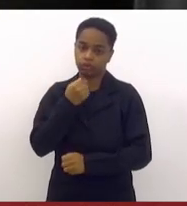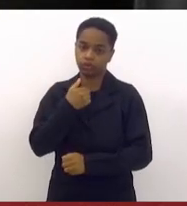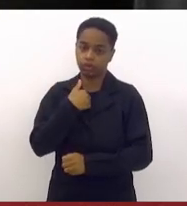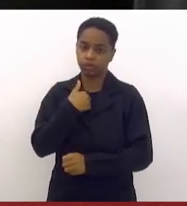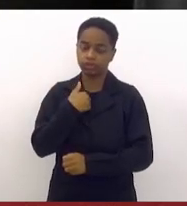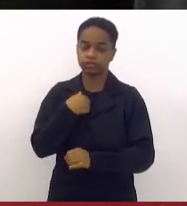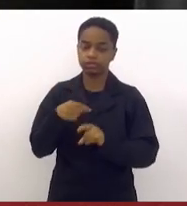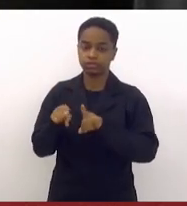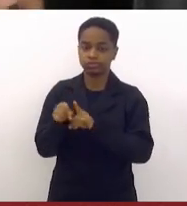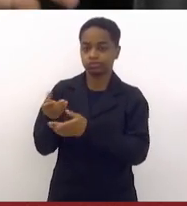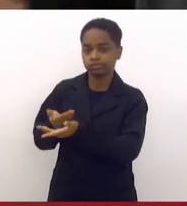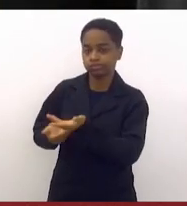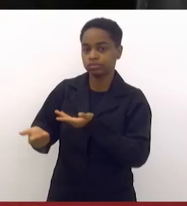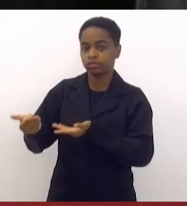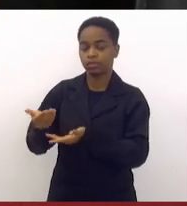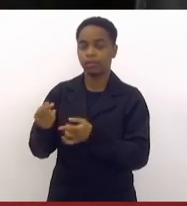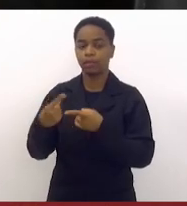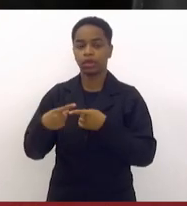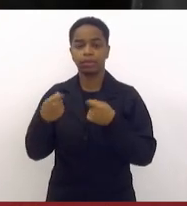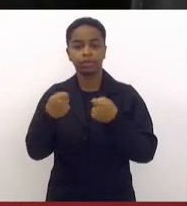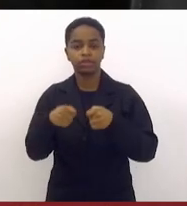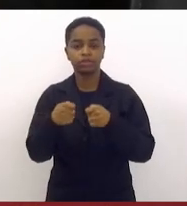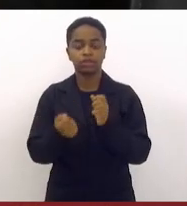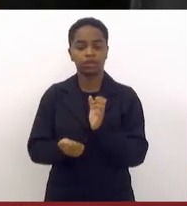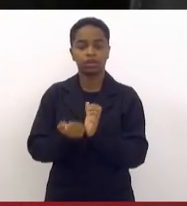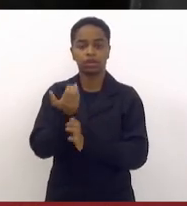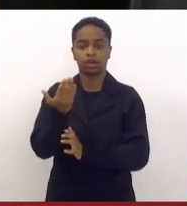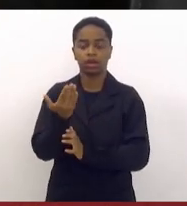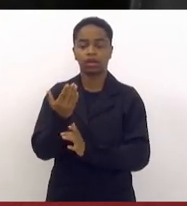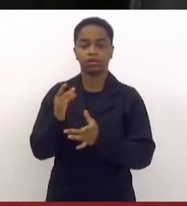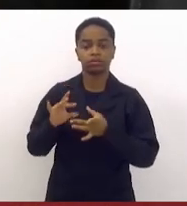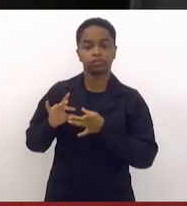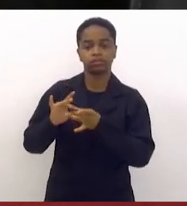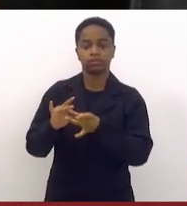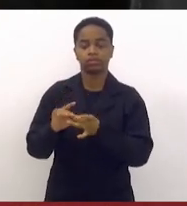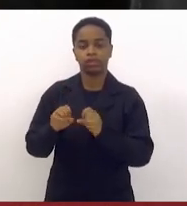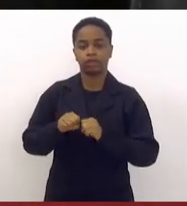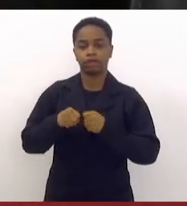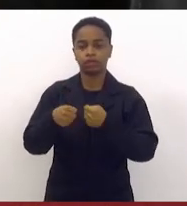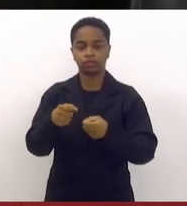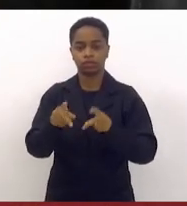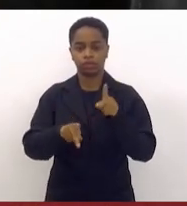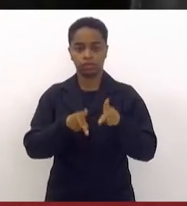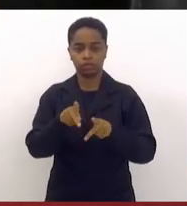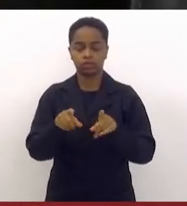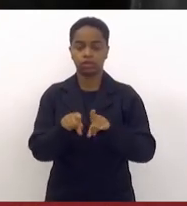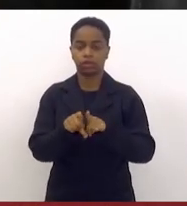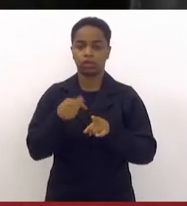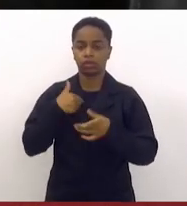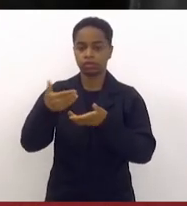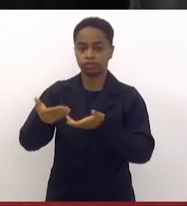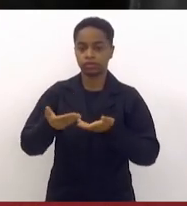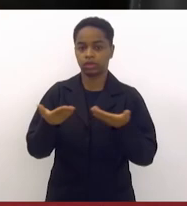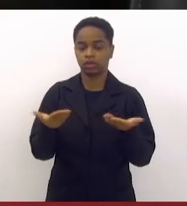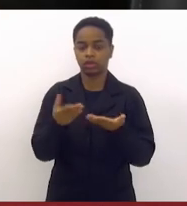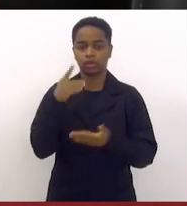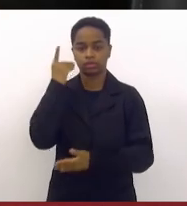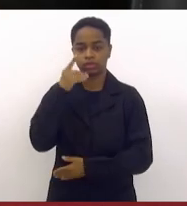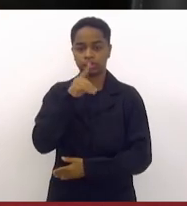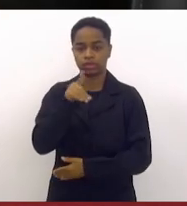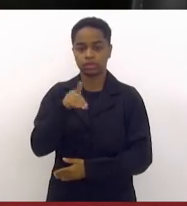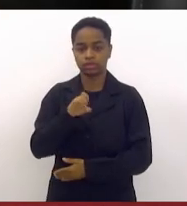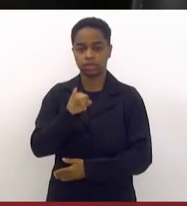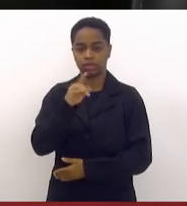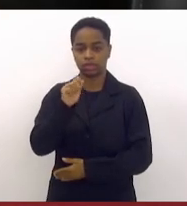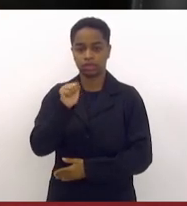gentileza porque a gente precisa criar essa sinergia na defesa do nosso povo vou convidar a deputada zeidan para ficar aqui